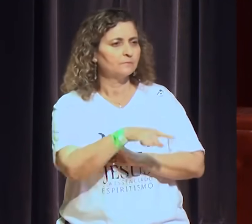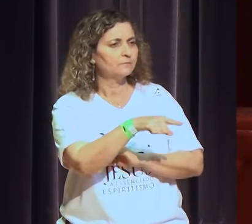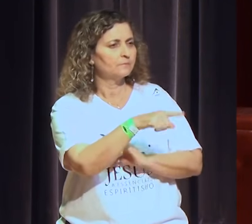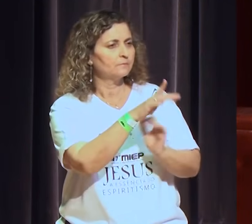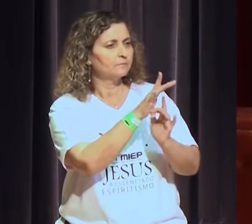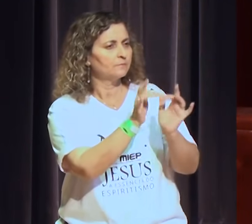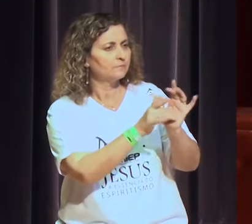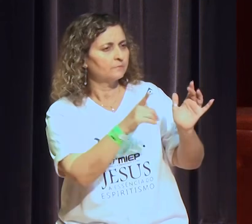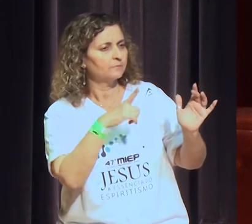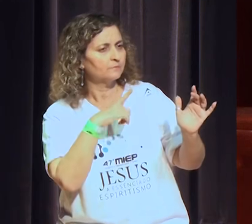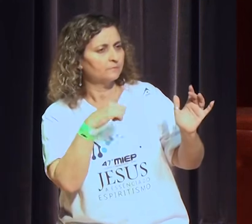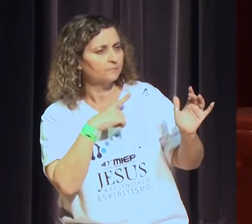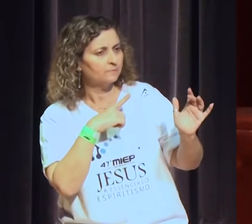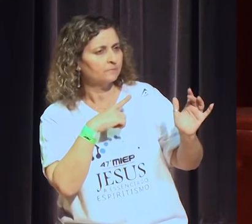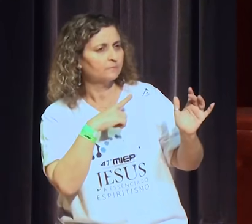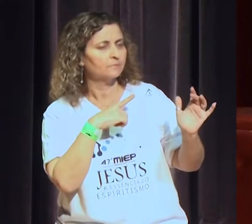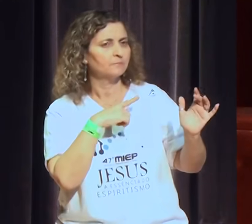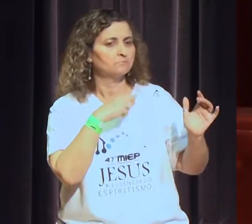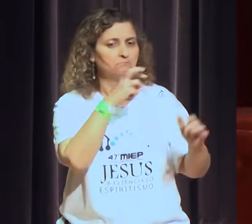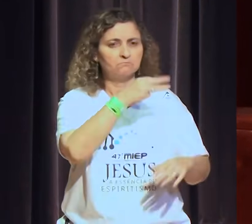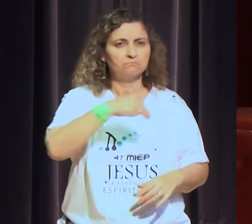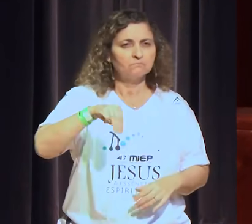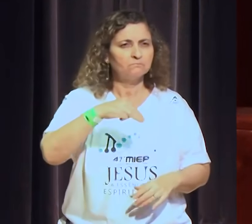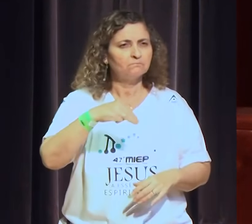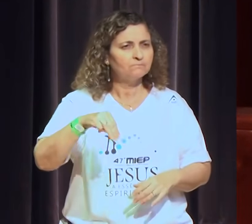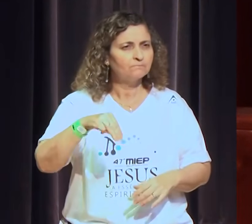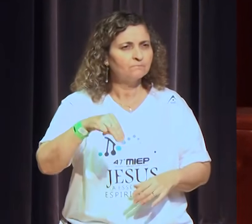A pessoa não perguntou